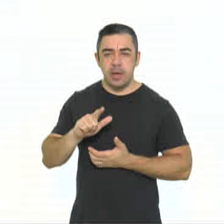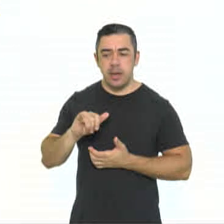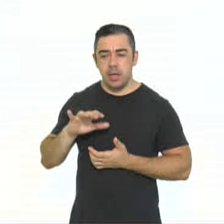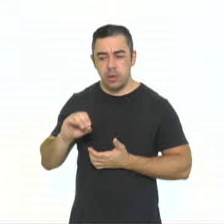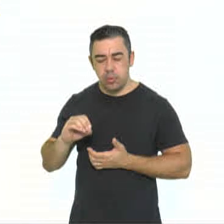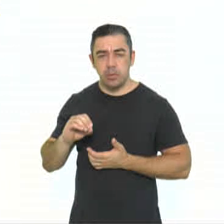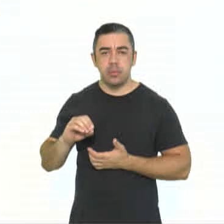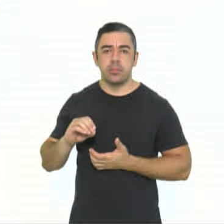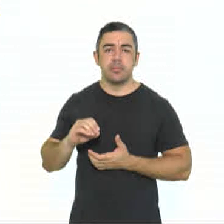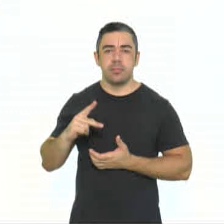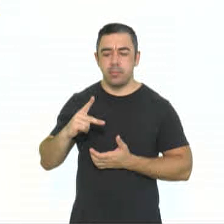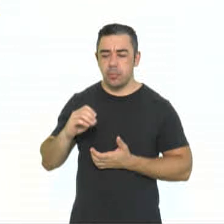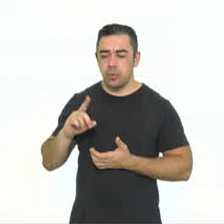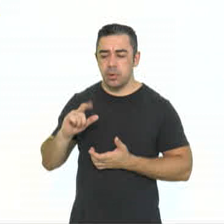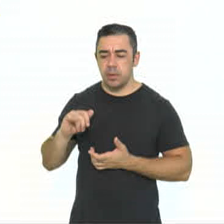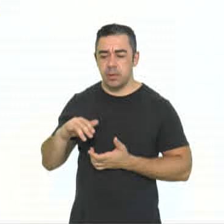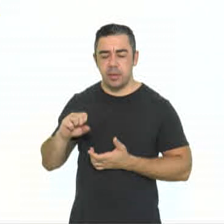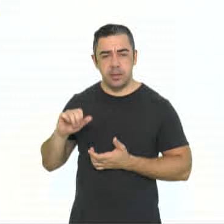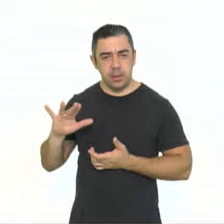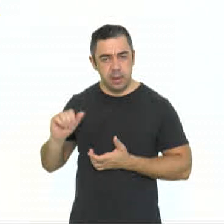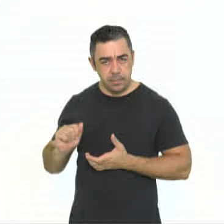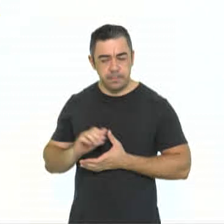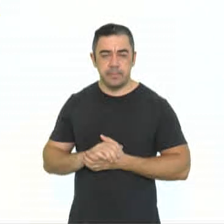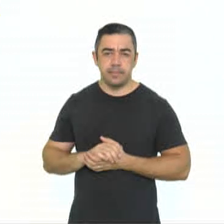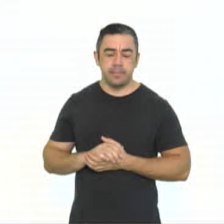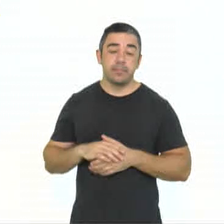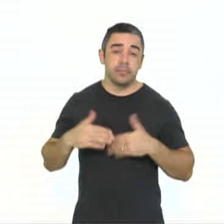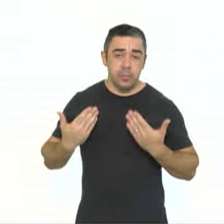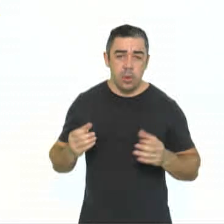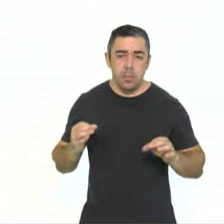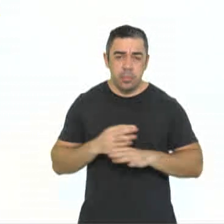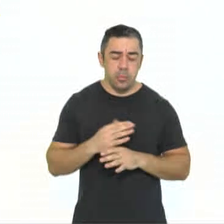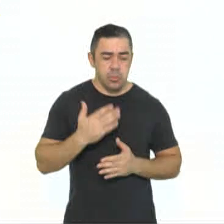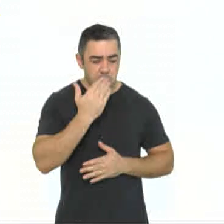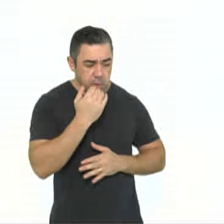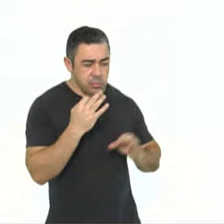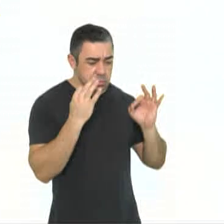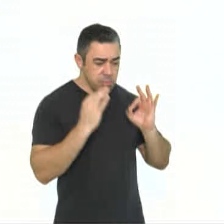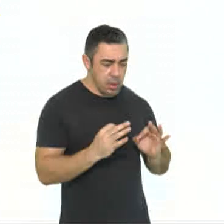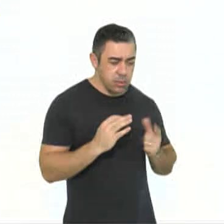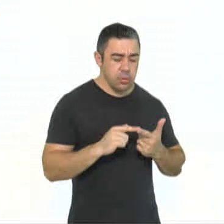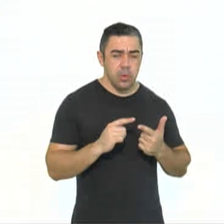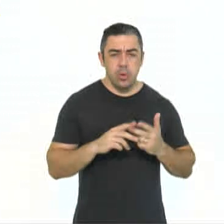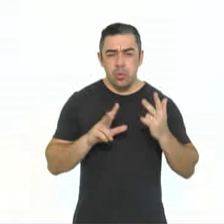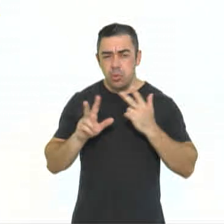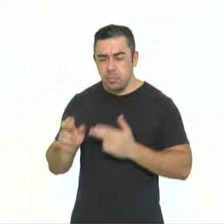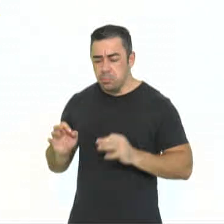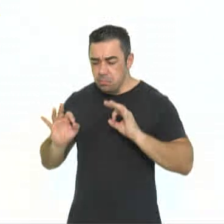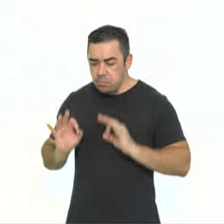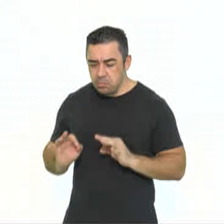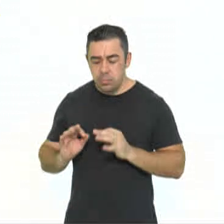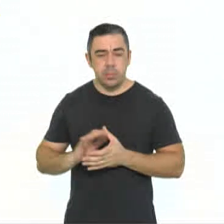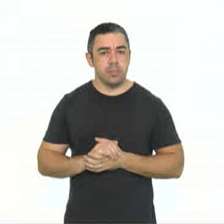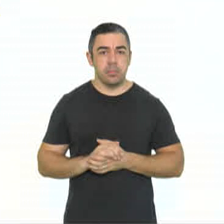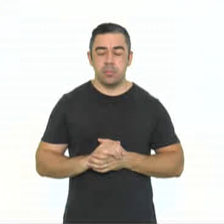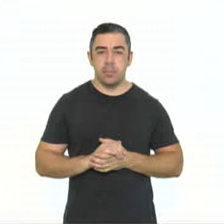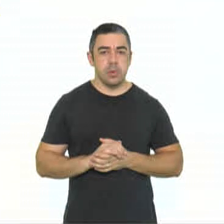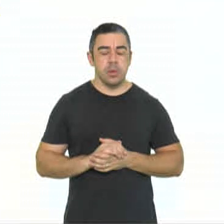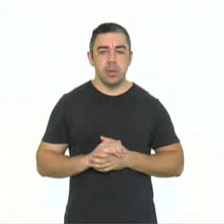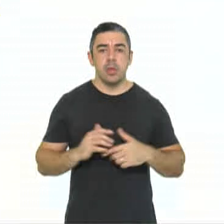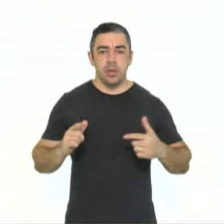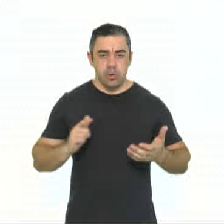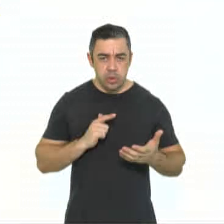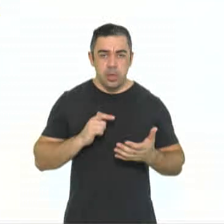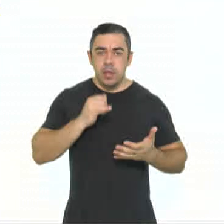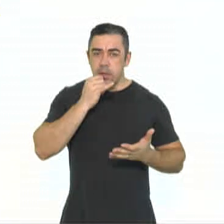maleo-polinésicas, mas não havia meio. Bem jantado, bem vestido, bem dormido, não tinha a energia